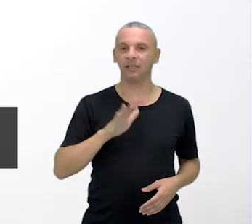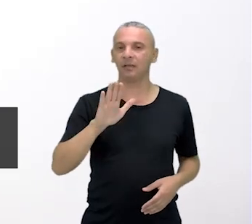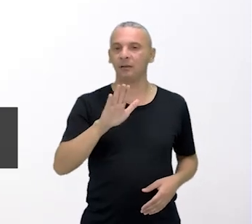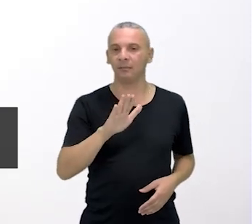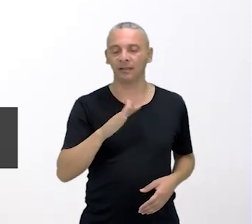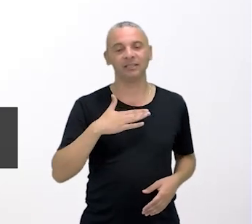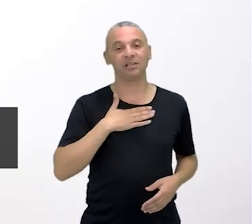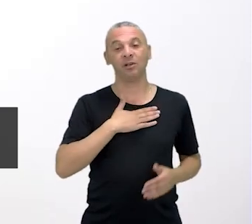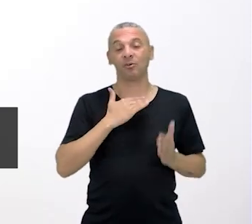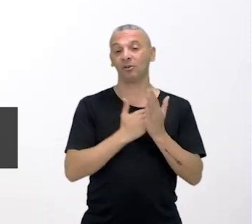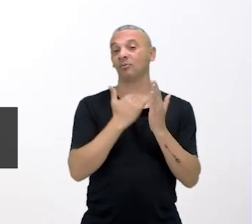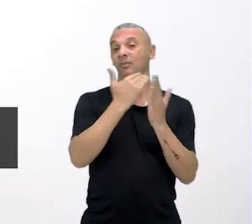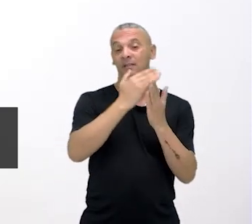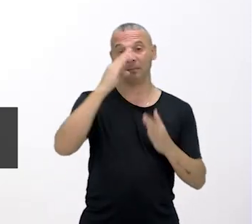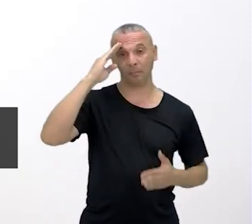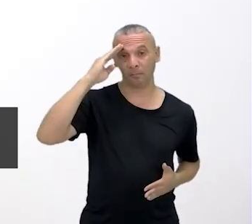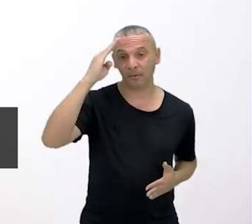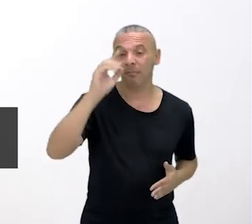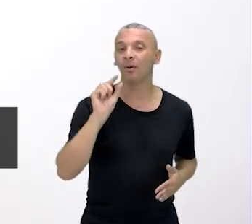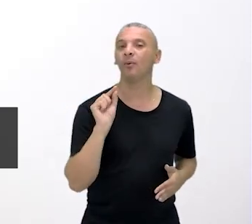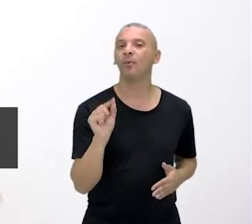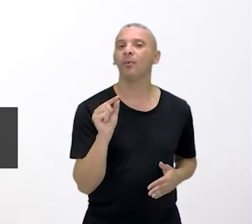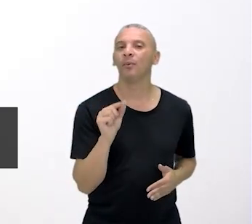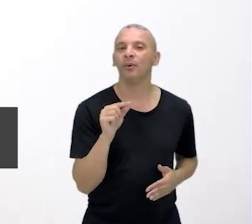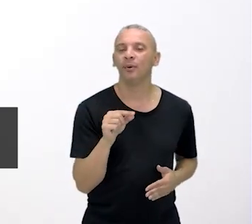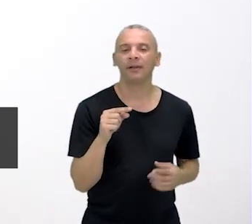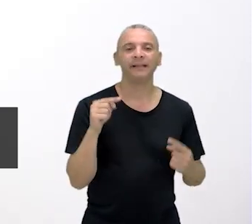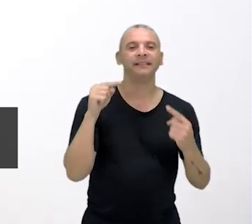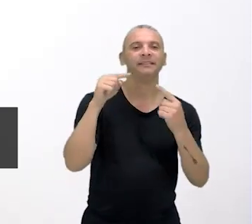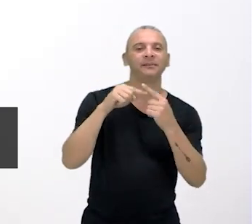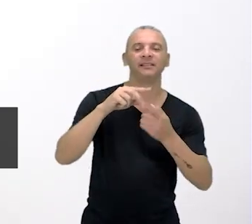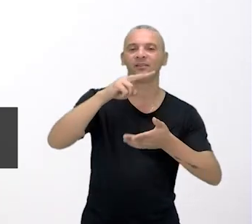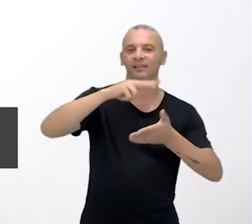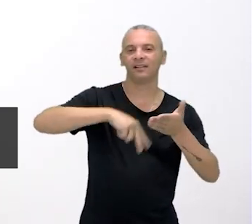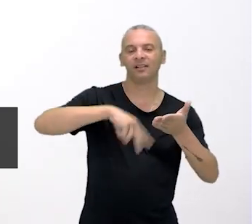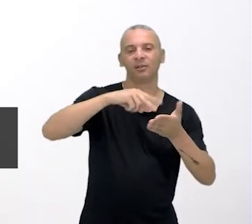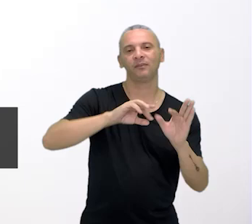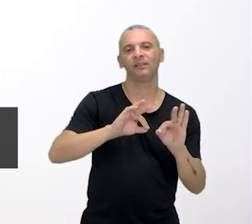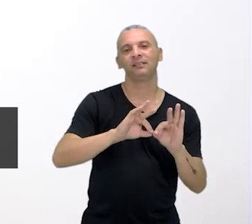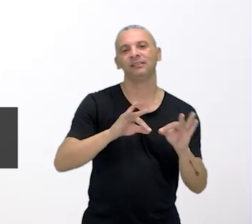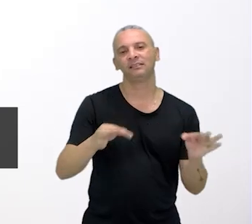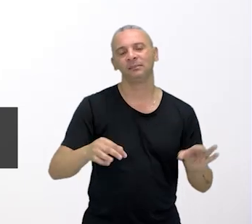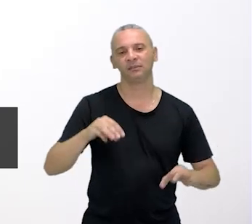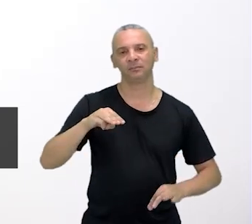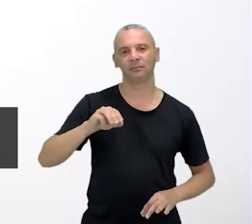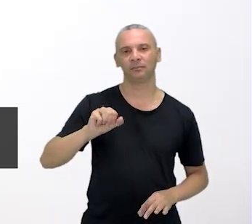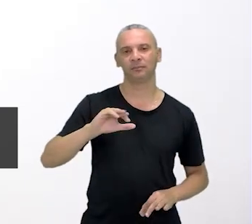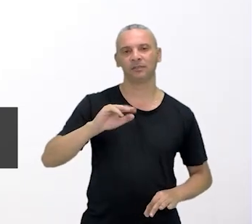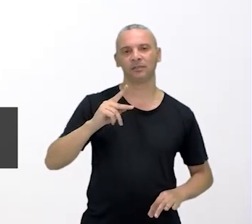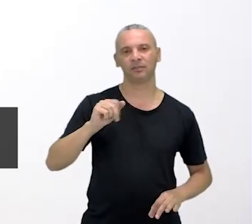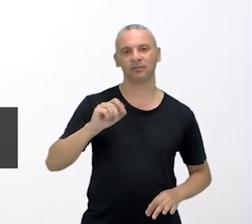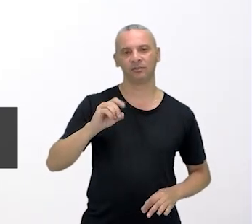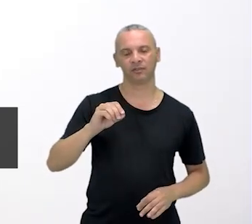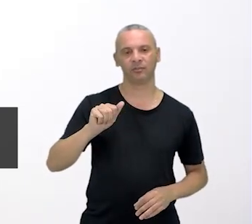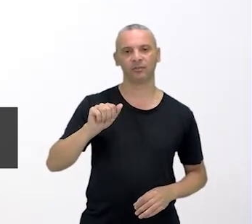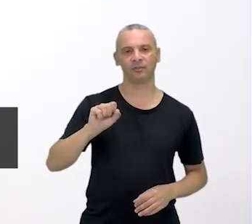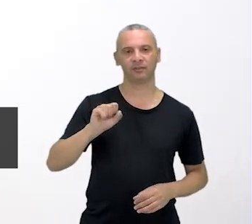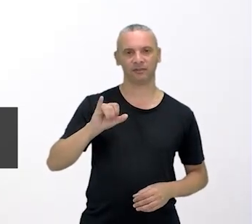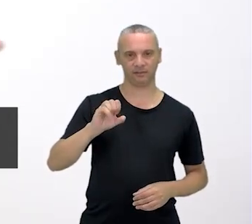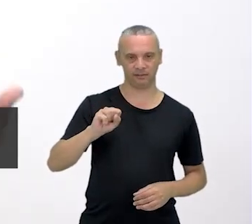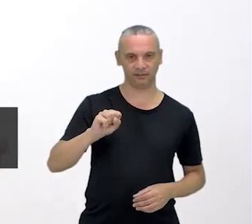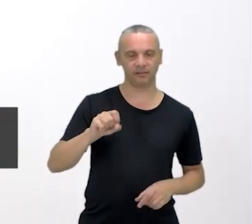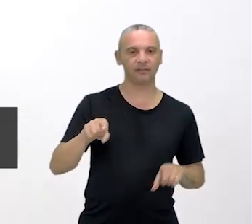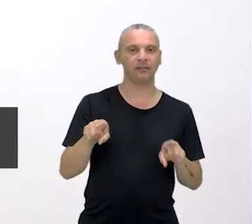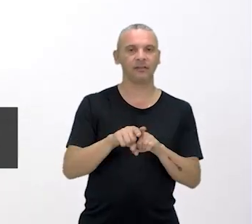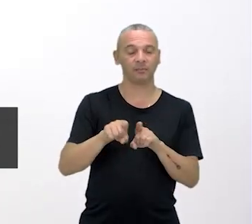passo a gostar mais ainda, né, da maravilha de leitura, da simplicidade do texto do Machado de Assis. E uma outra coisa que me ocorre